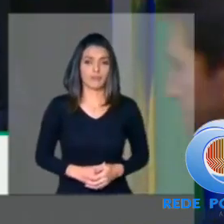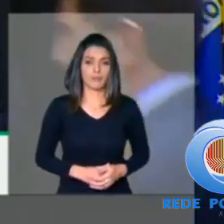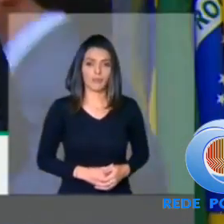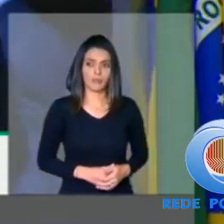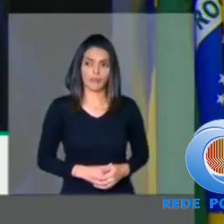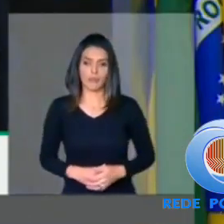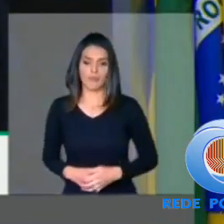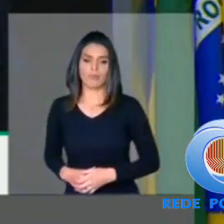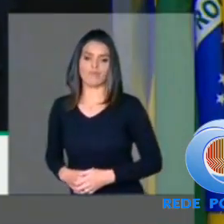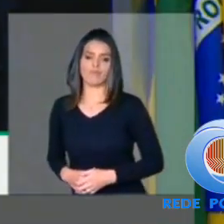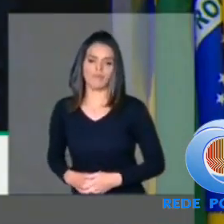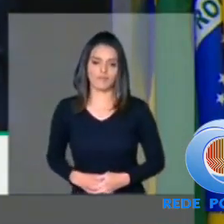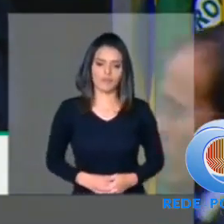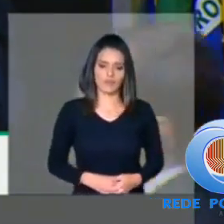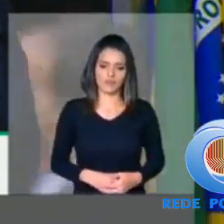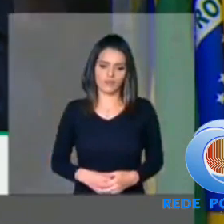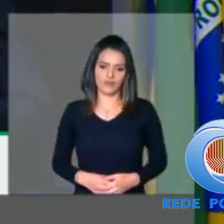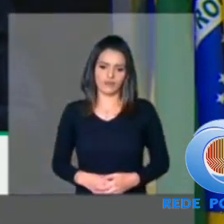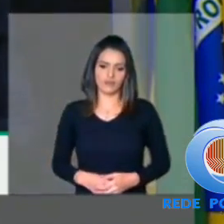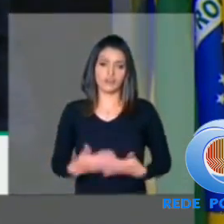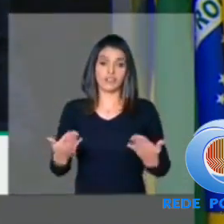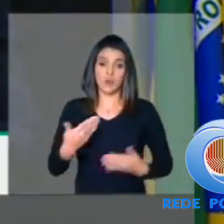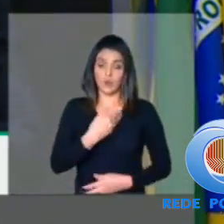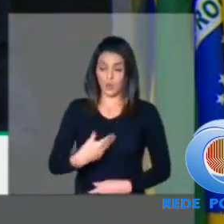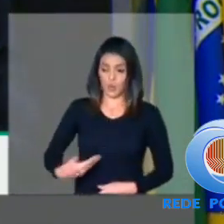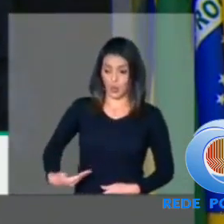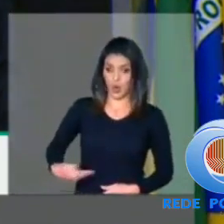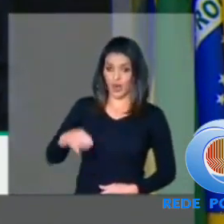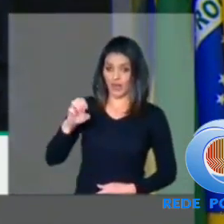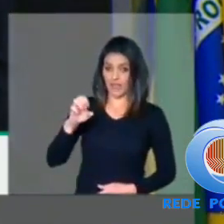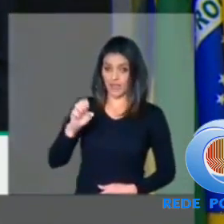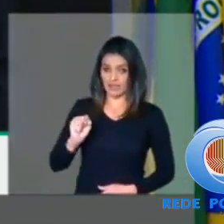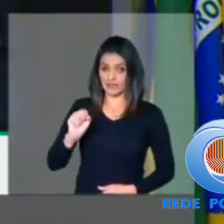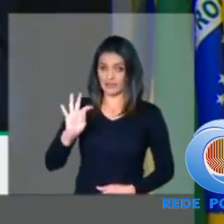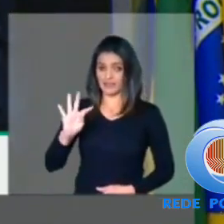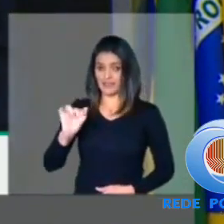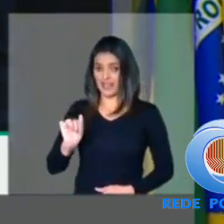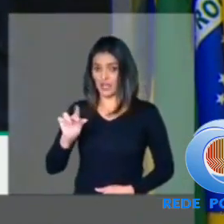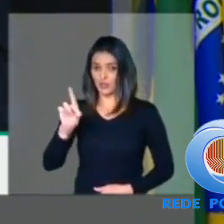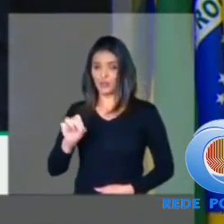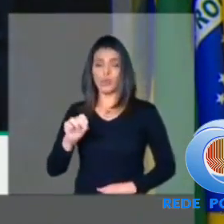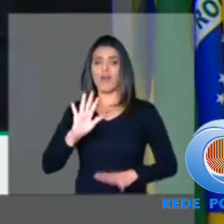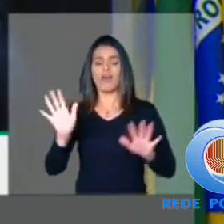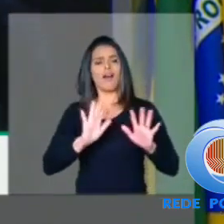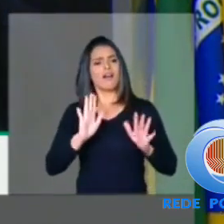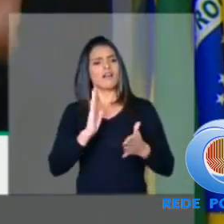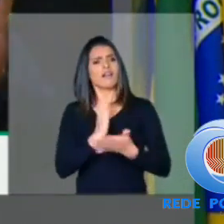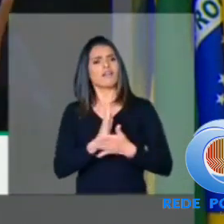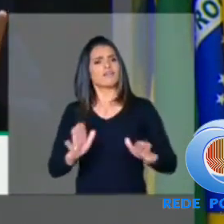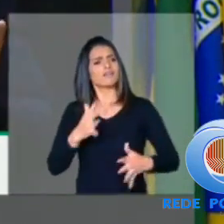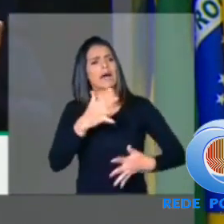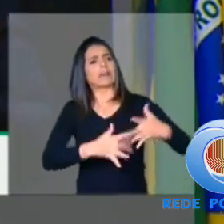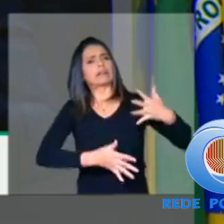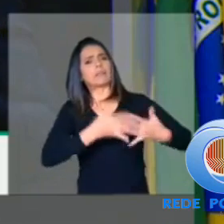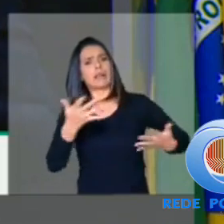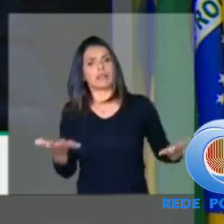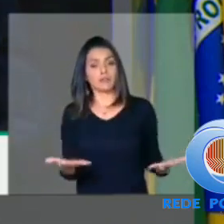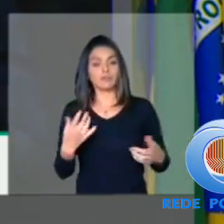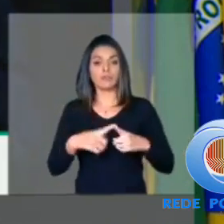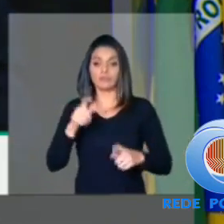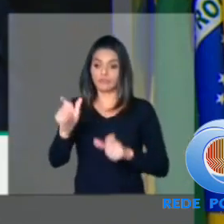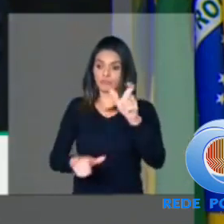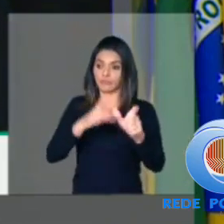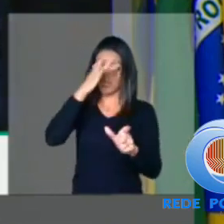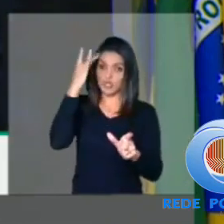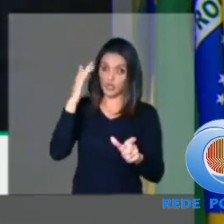Estado deixe de ser atrapalhador. Hoje é isso que ele faz. Aliás, o sonho do empreendedor